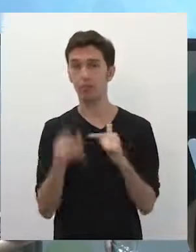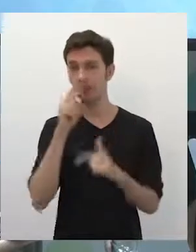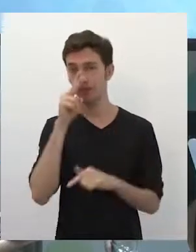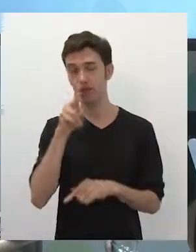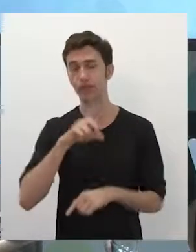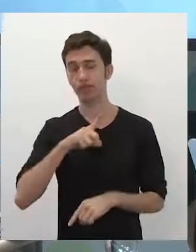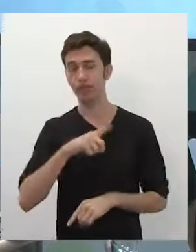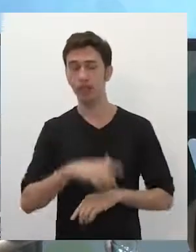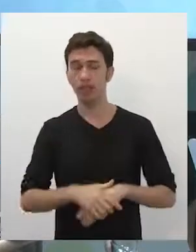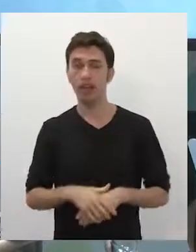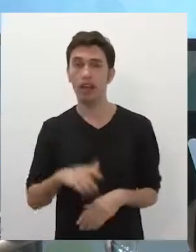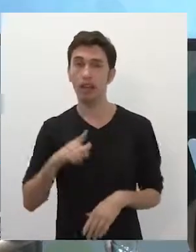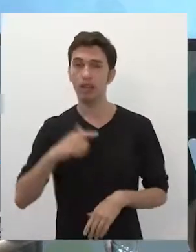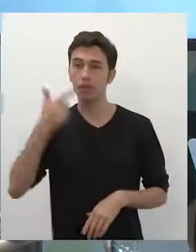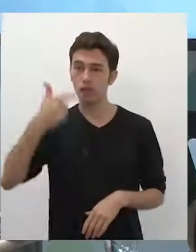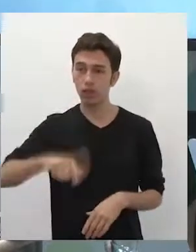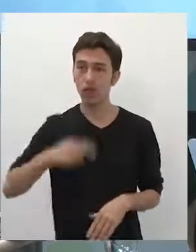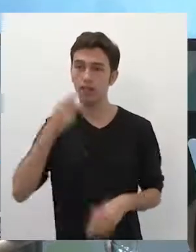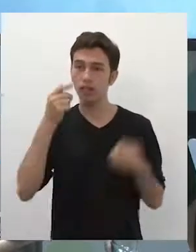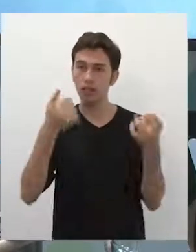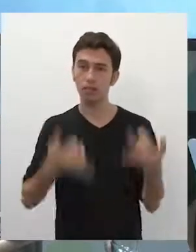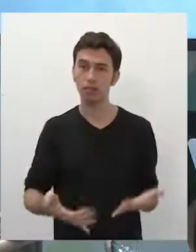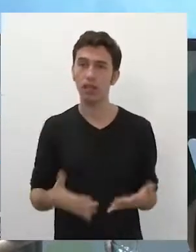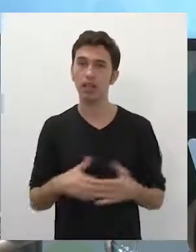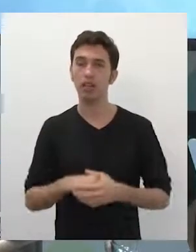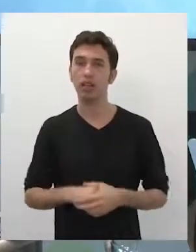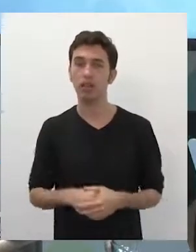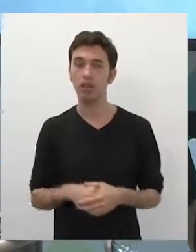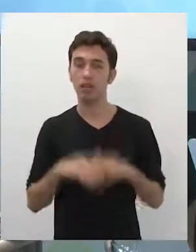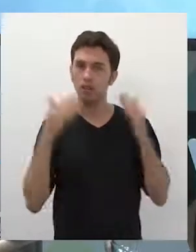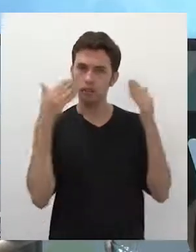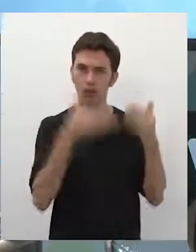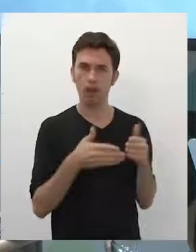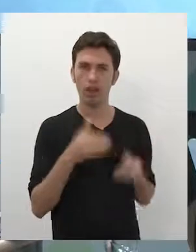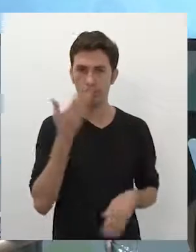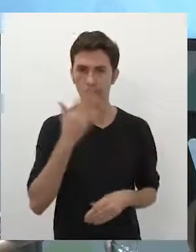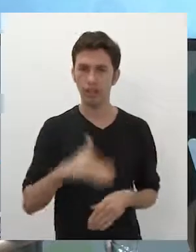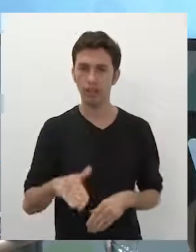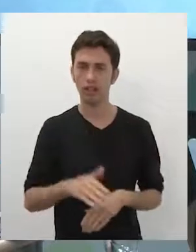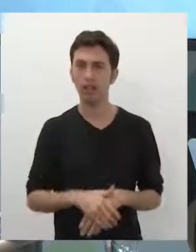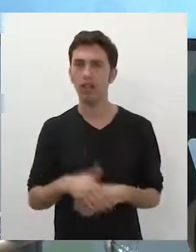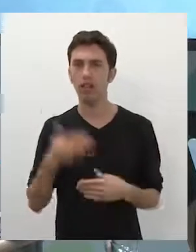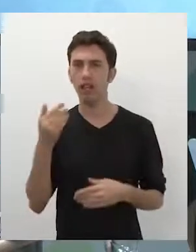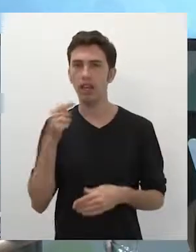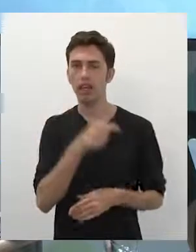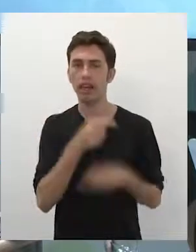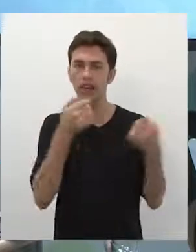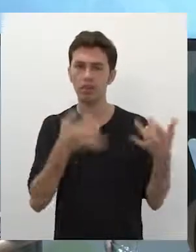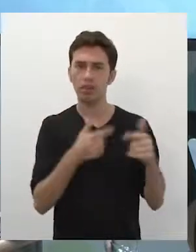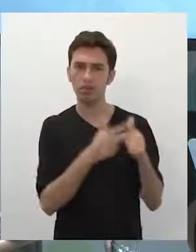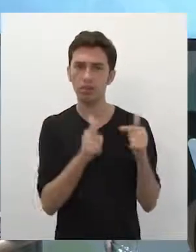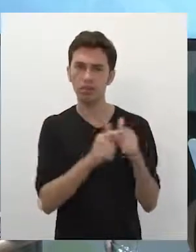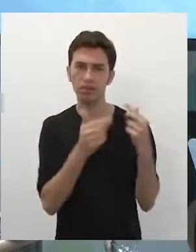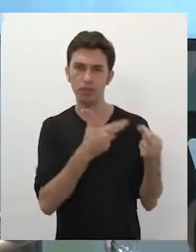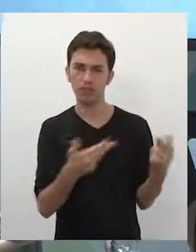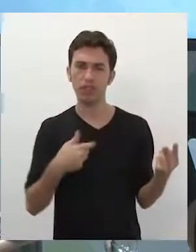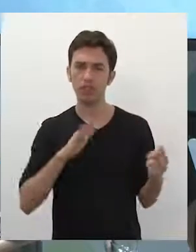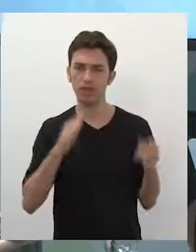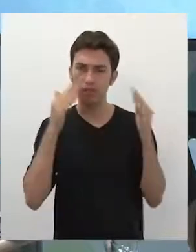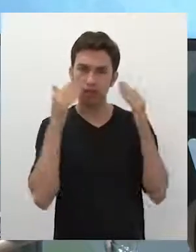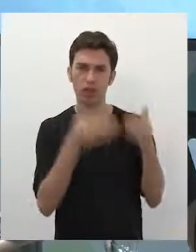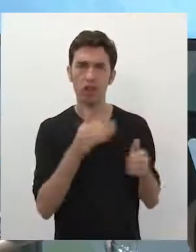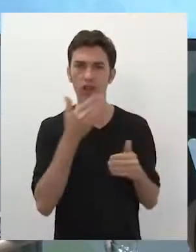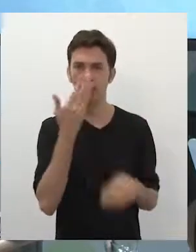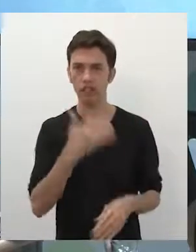aí ele reforça a questão também aqui. Eu vou focar mais nas crianças, tá? Embora ele coloque mais problemas aqui, mas vamos focar nessa questão das